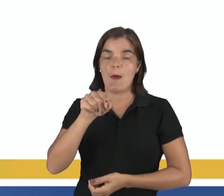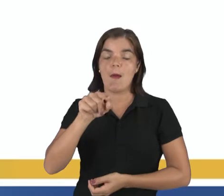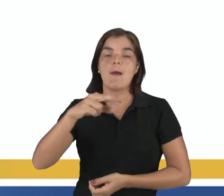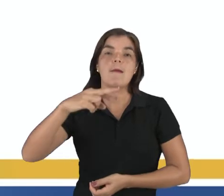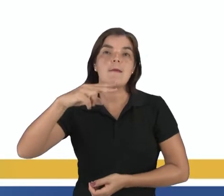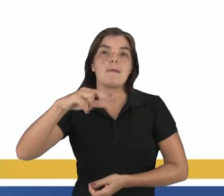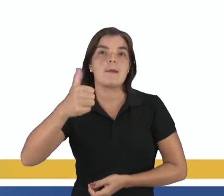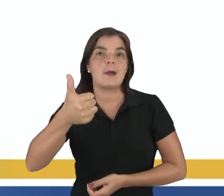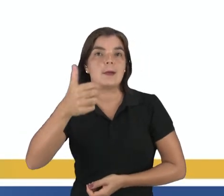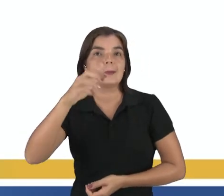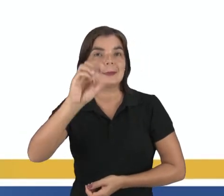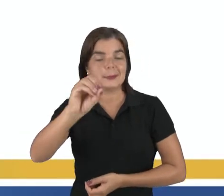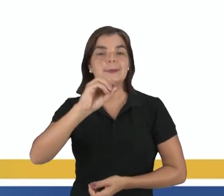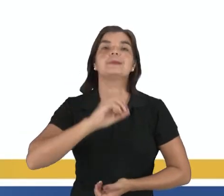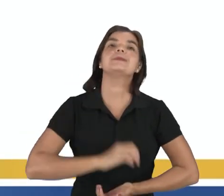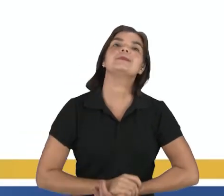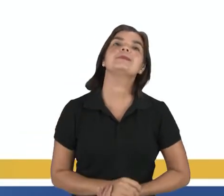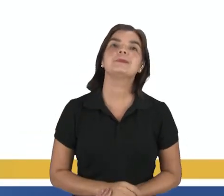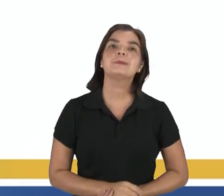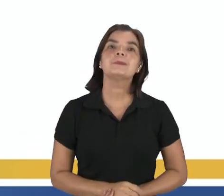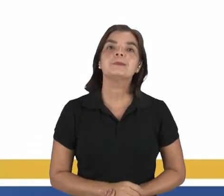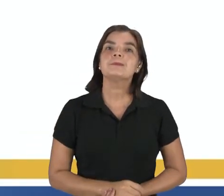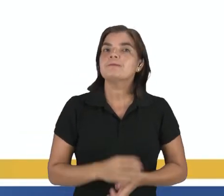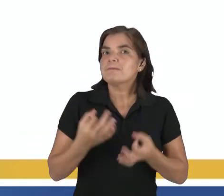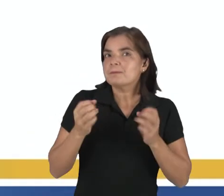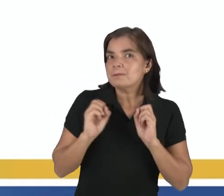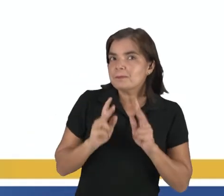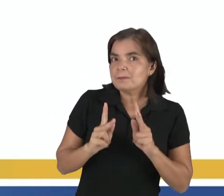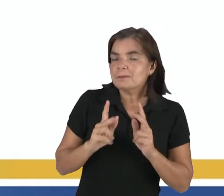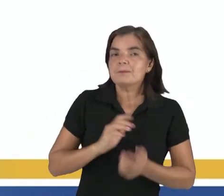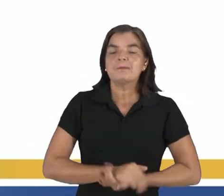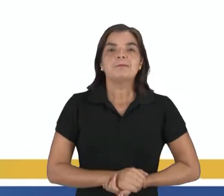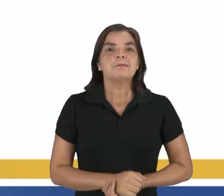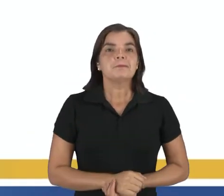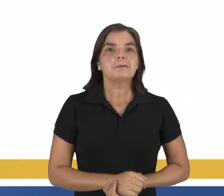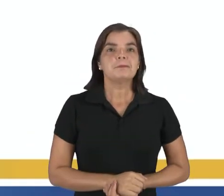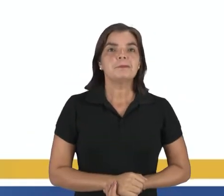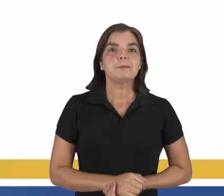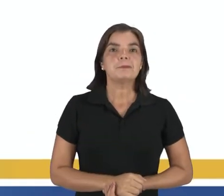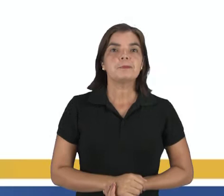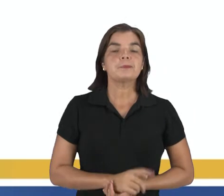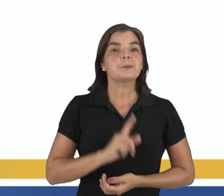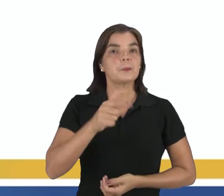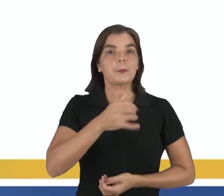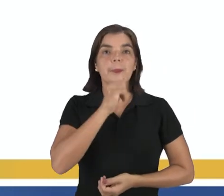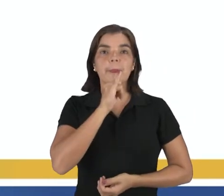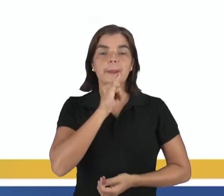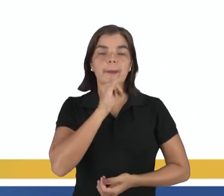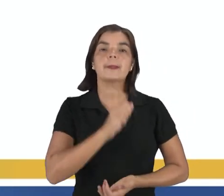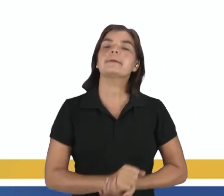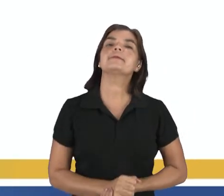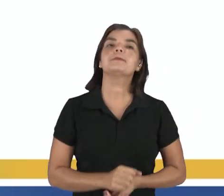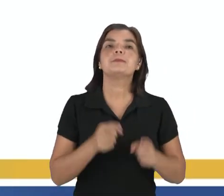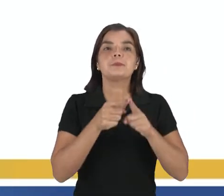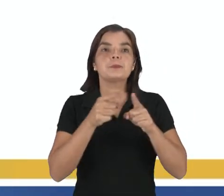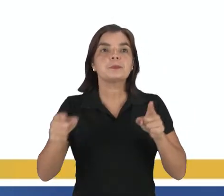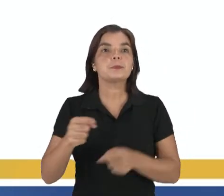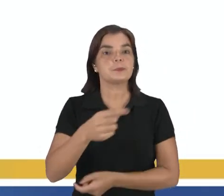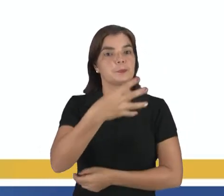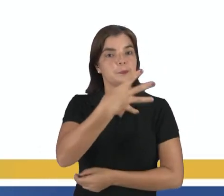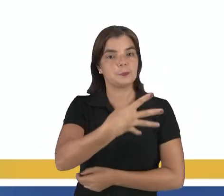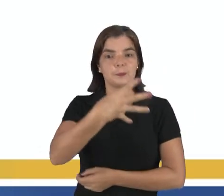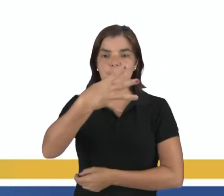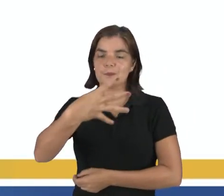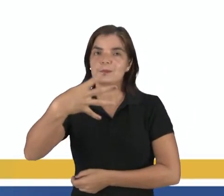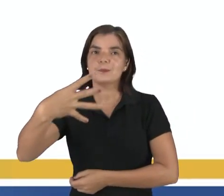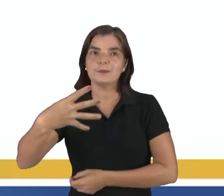dessa sequência é igual a 10. Perfeito? Vamos a mais um exemplo. A sequência 4,